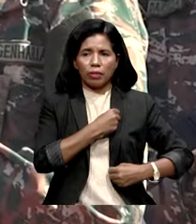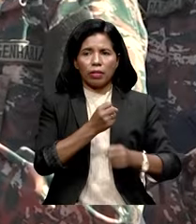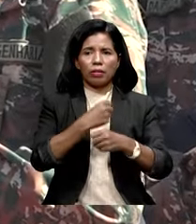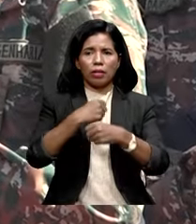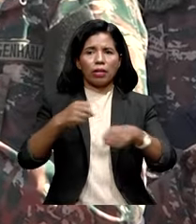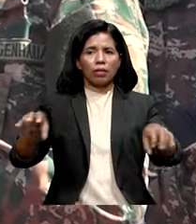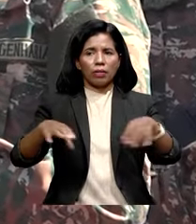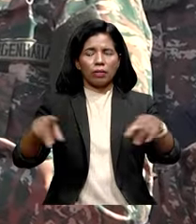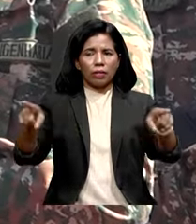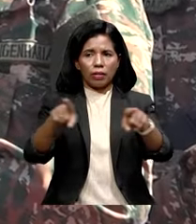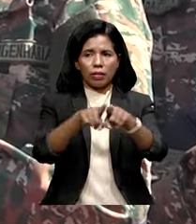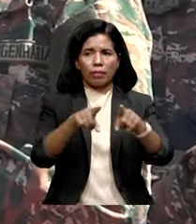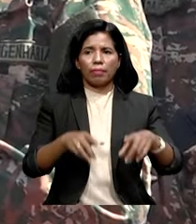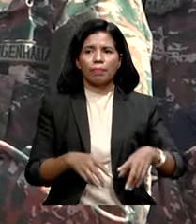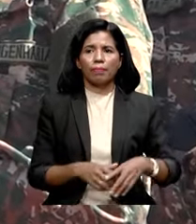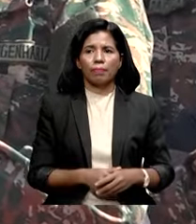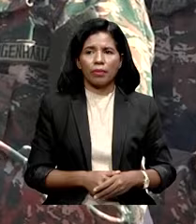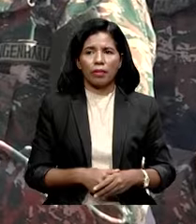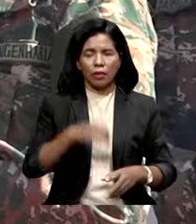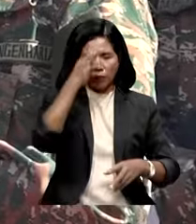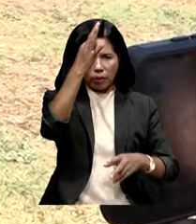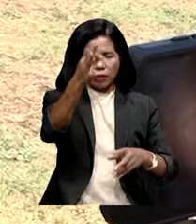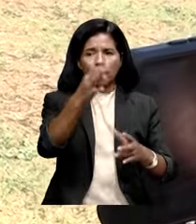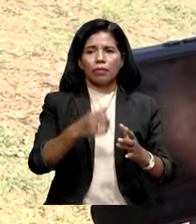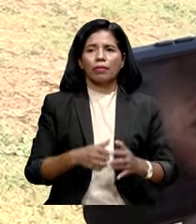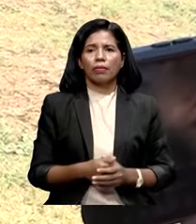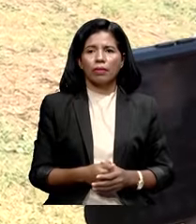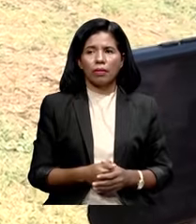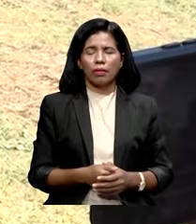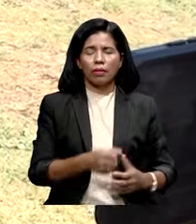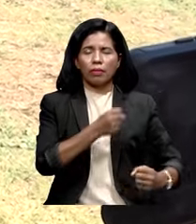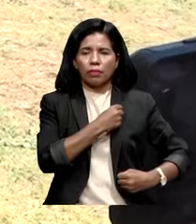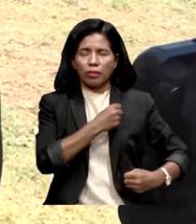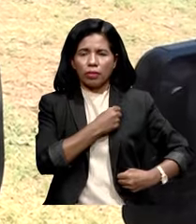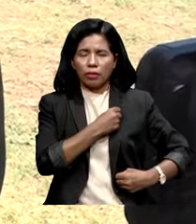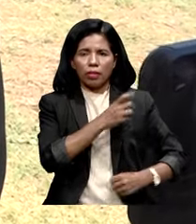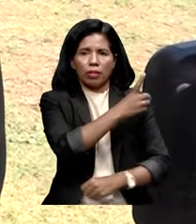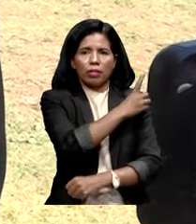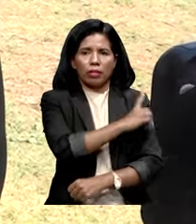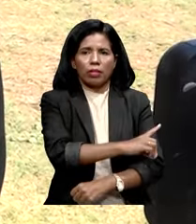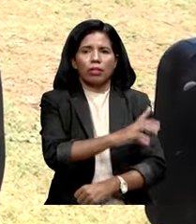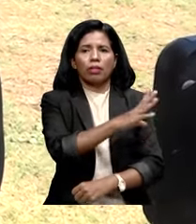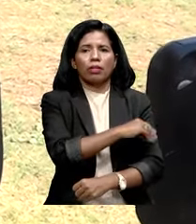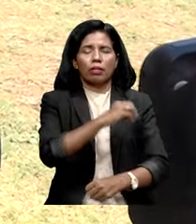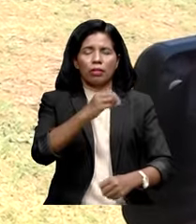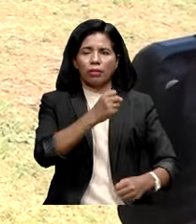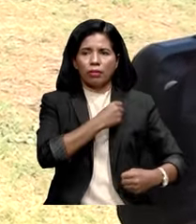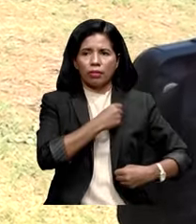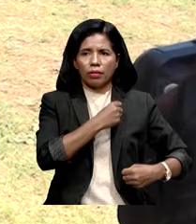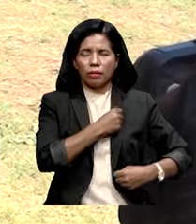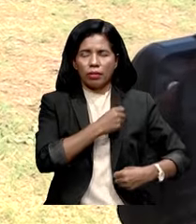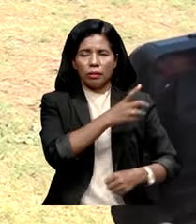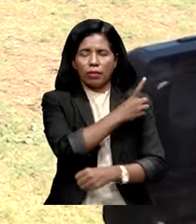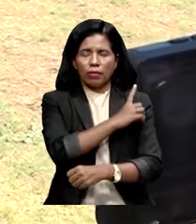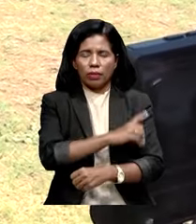serviço dupla função. Aman Bairua, Força de Defesa, ou Força de Defesa